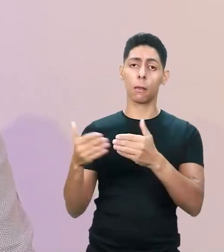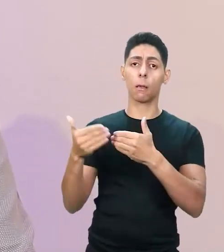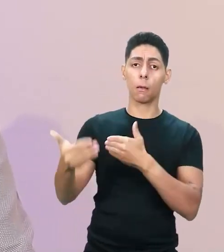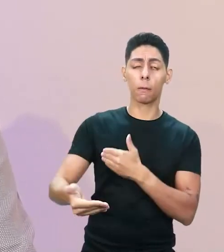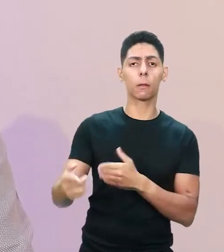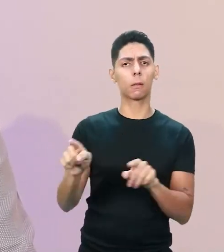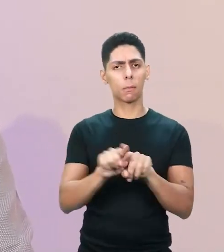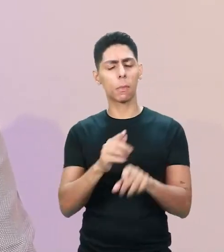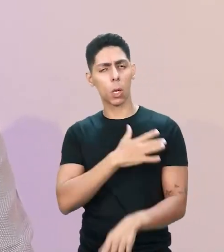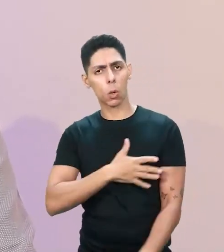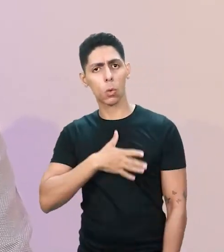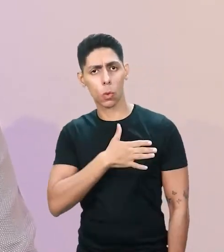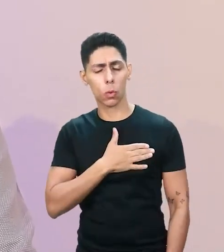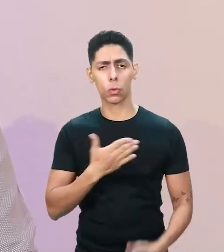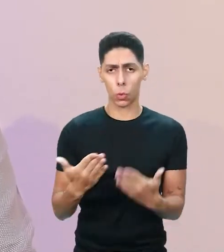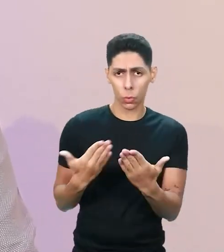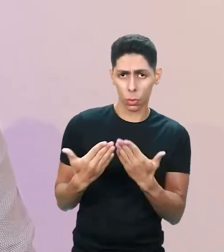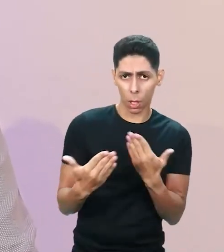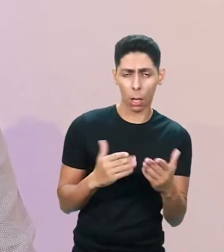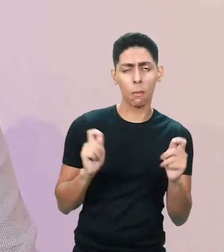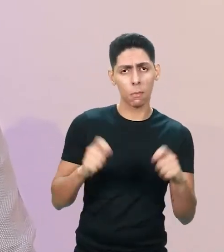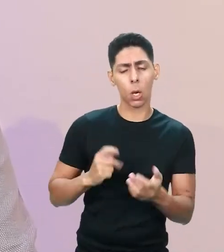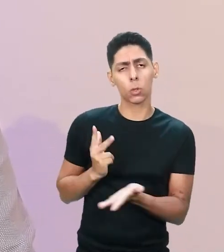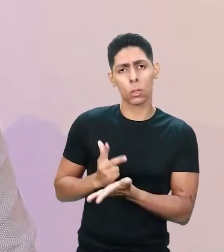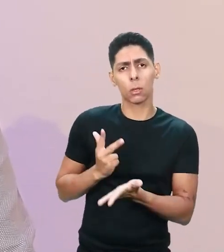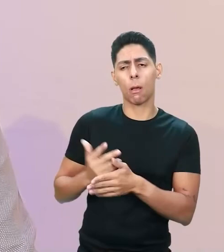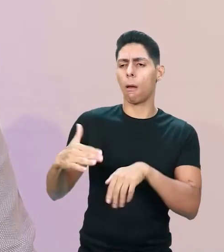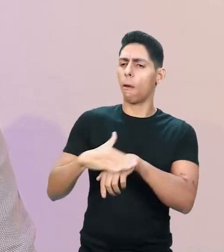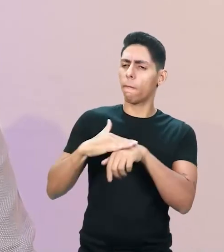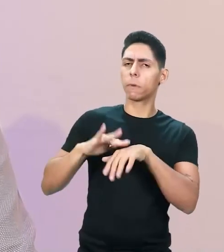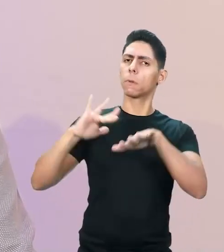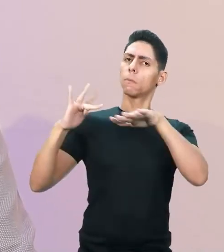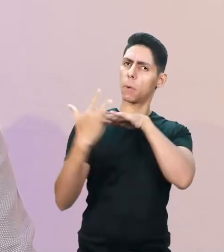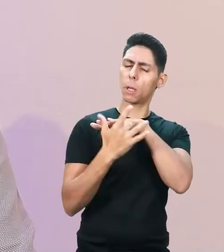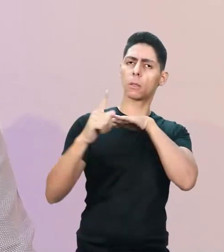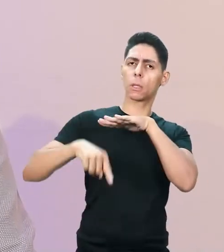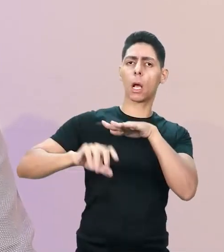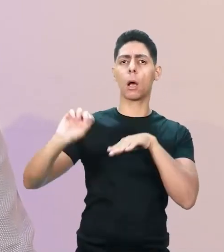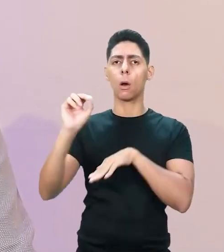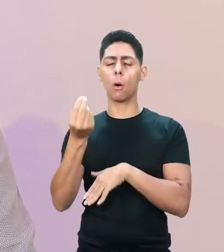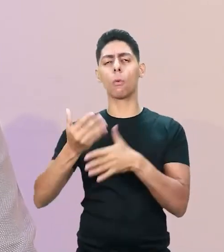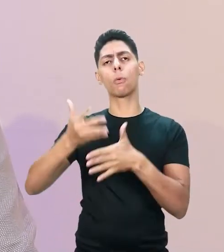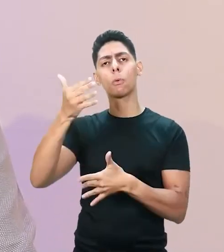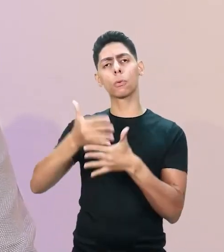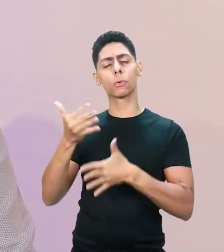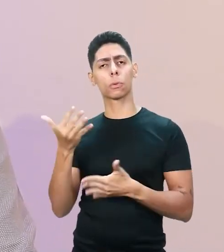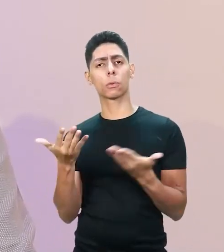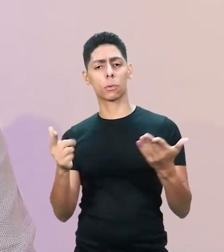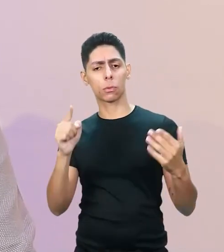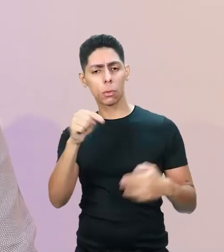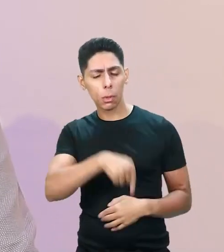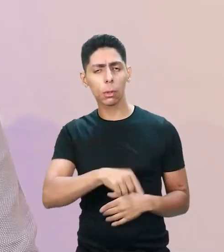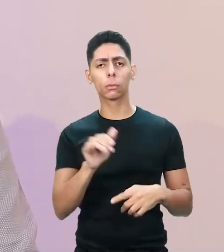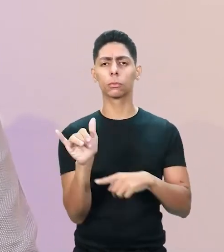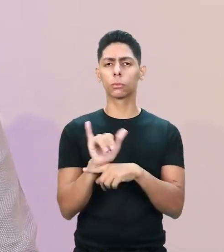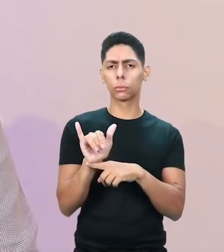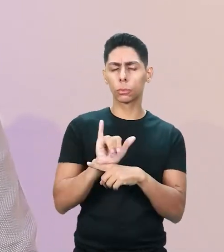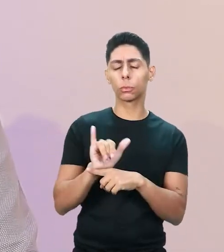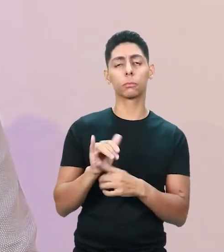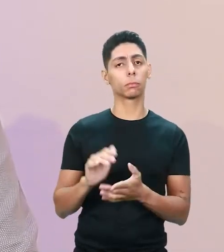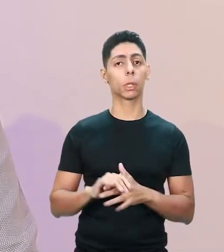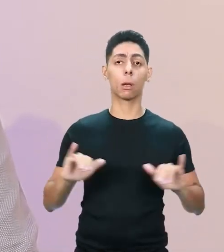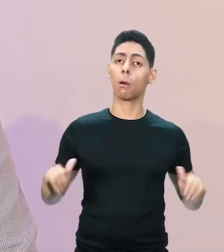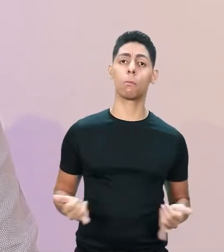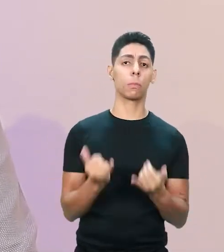também gostou desse bate-papo, continua conversando com a gente pelas redes sociais ou pelo chat aqui do YouTube.